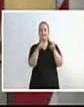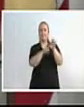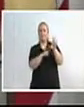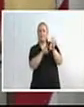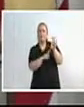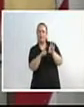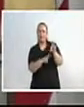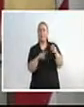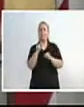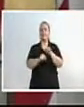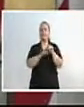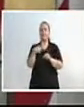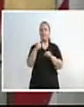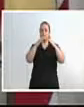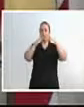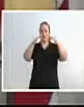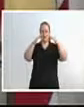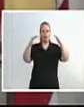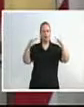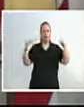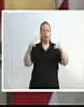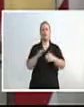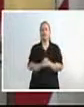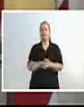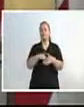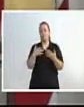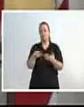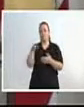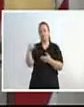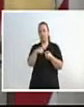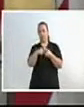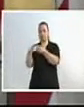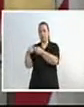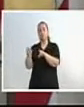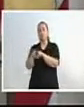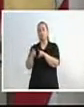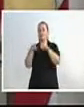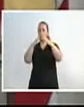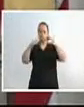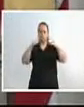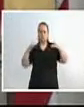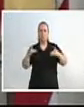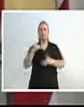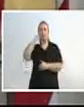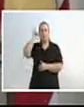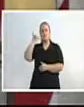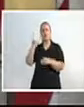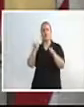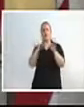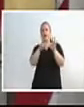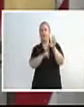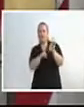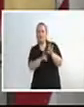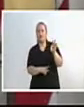os empreendedores de Ferro Velho para que fizesse suas coberturas, para que realmente os Ferro Velhos de Blumenau não fossem criadores de mosquitos.